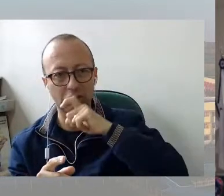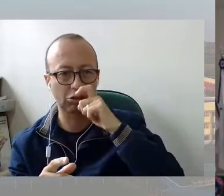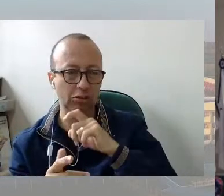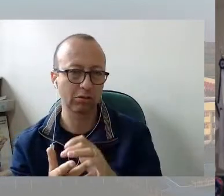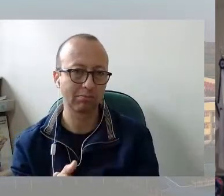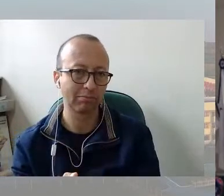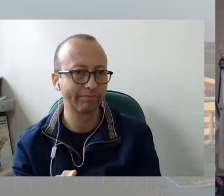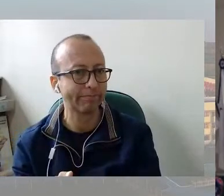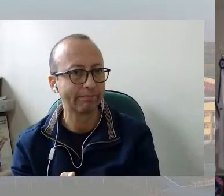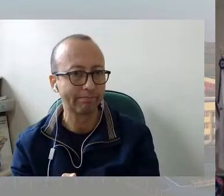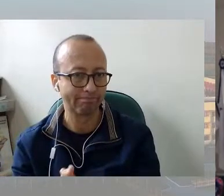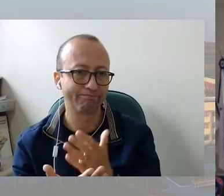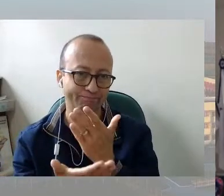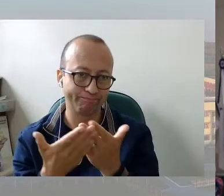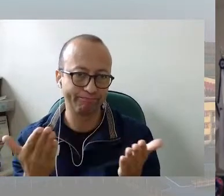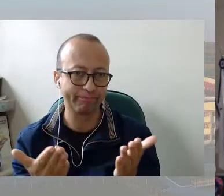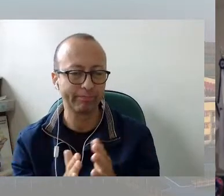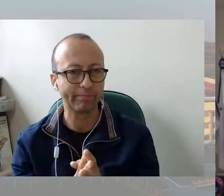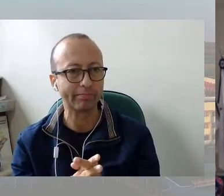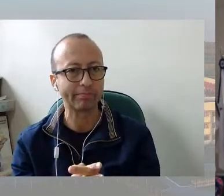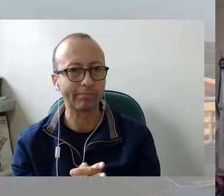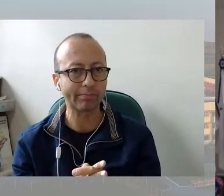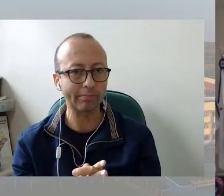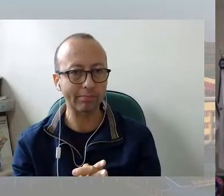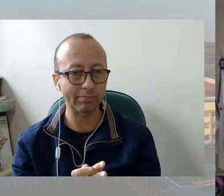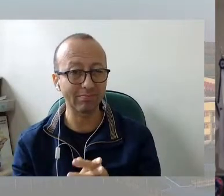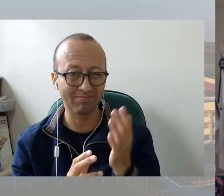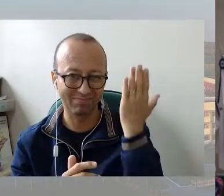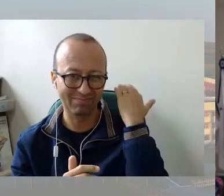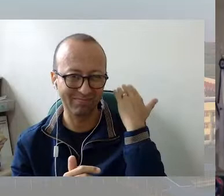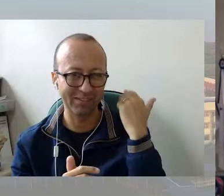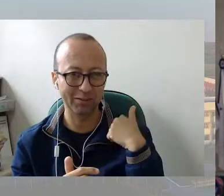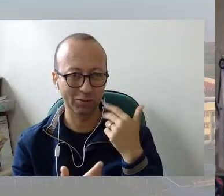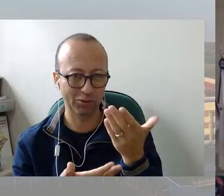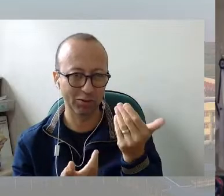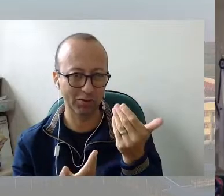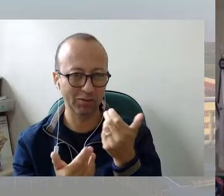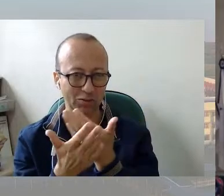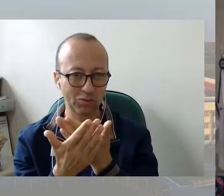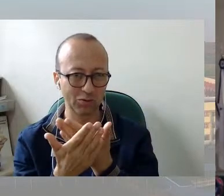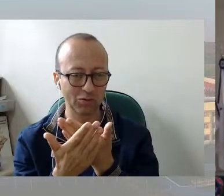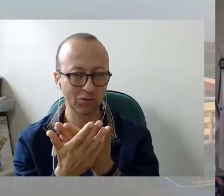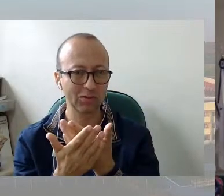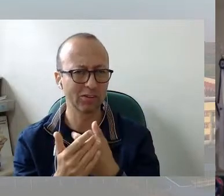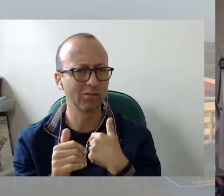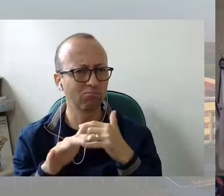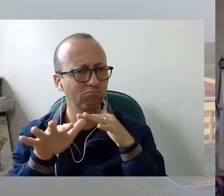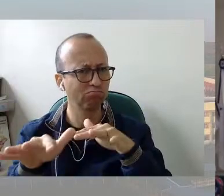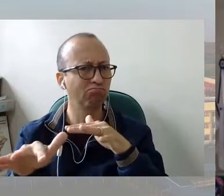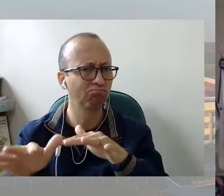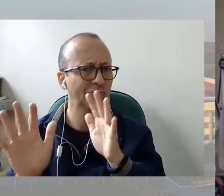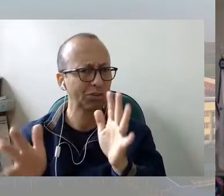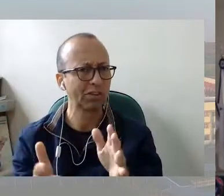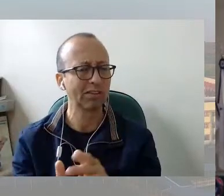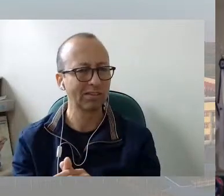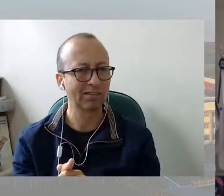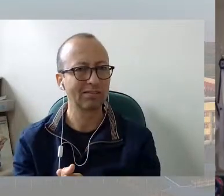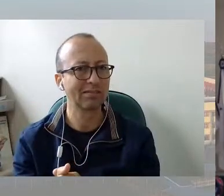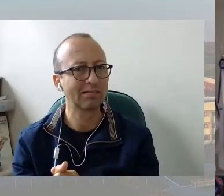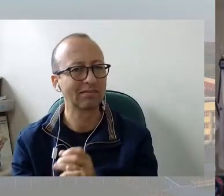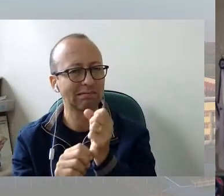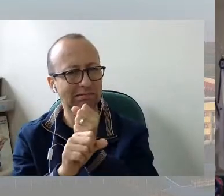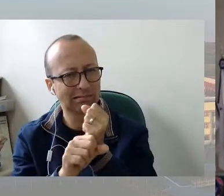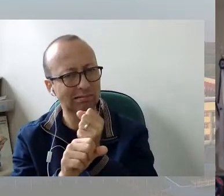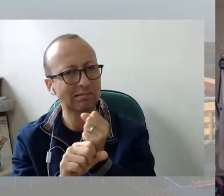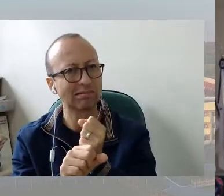manifestação dos estudantes, né, eu que fui do movimento estudantil, pertenci à UNE, militei muitos anos nos movimentos